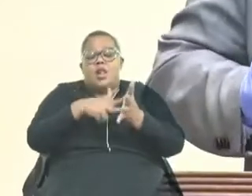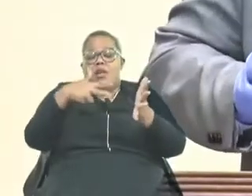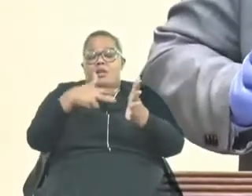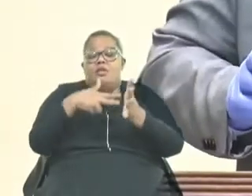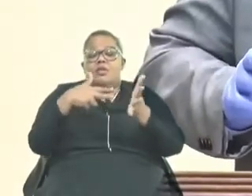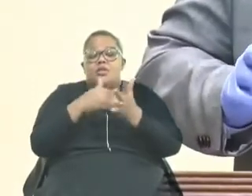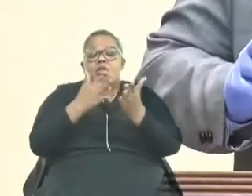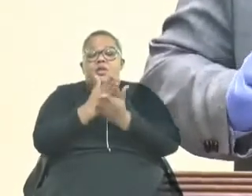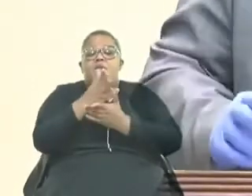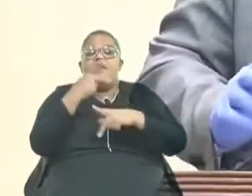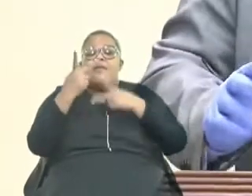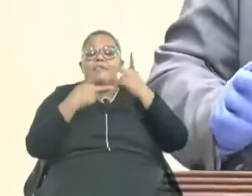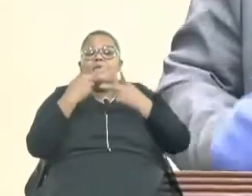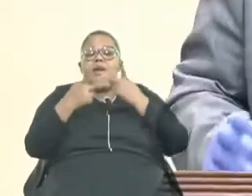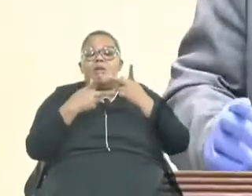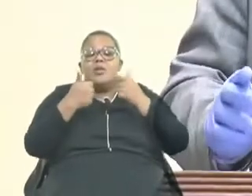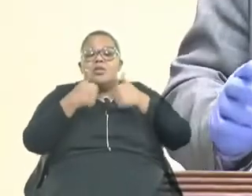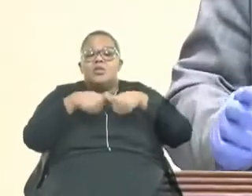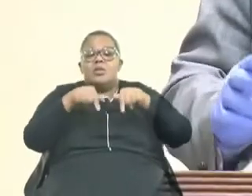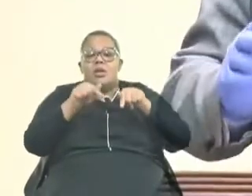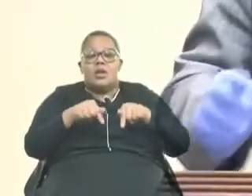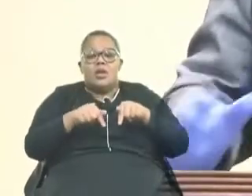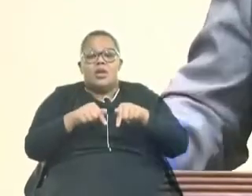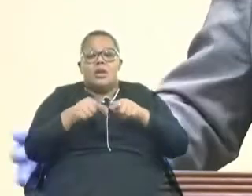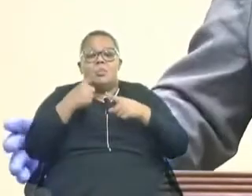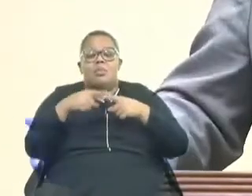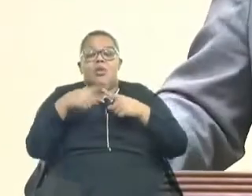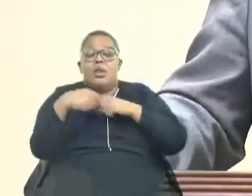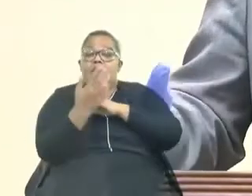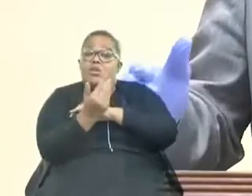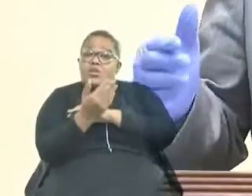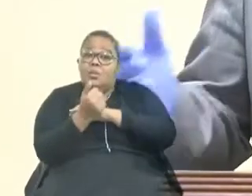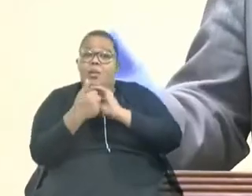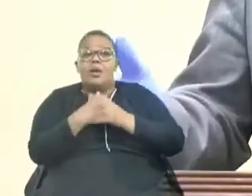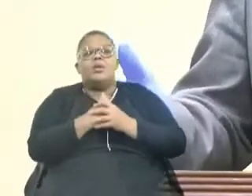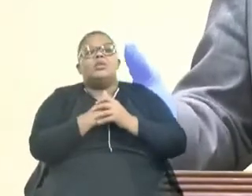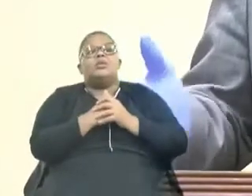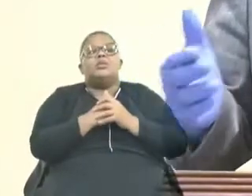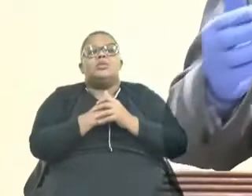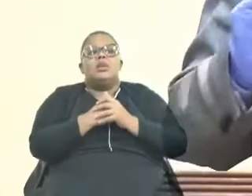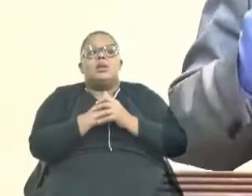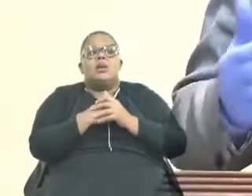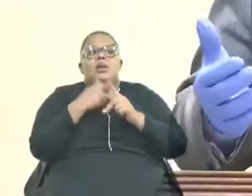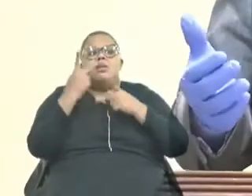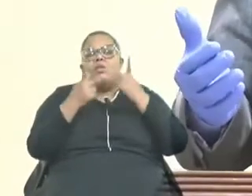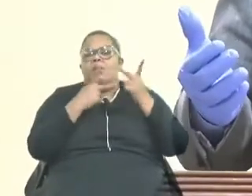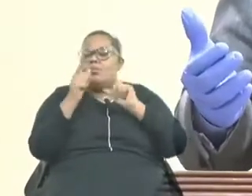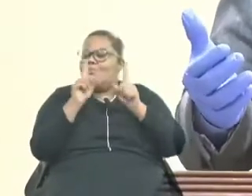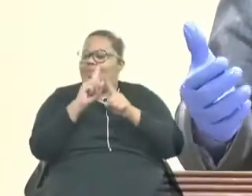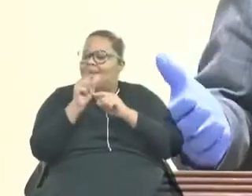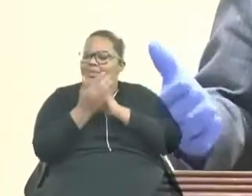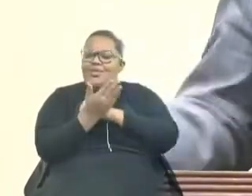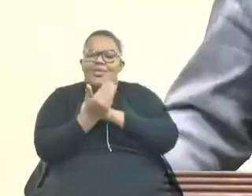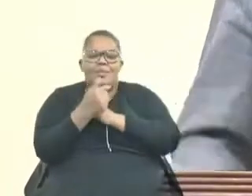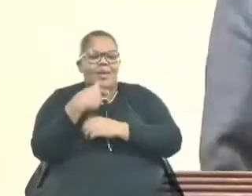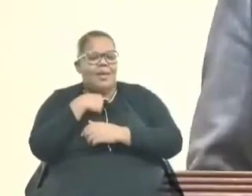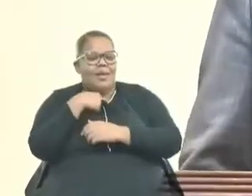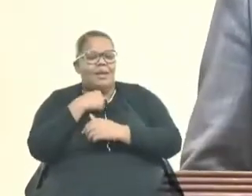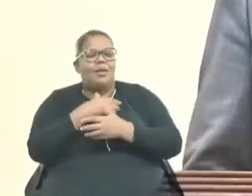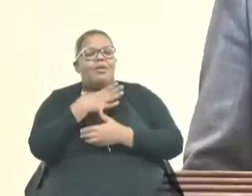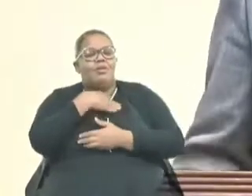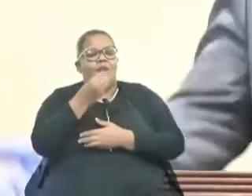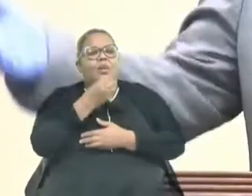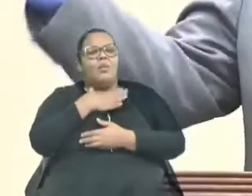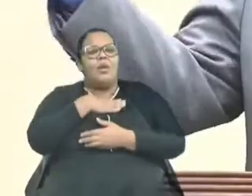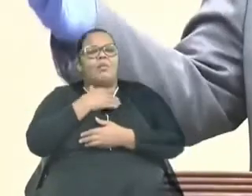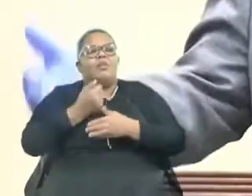e foi a Eli e disse eis-me aqui porque tu me chamasse mas ele disse não te chamei eu